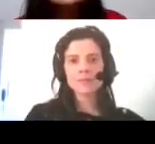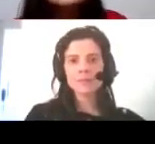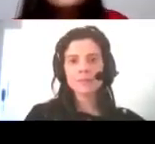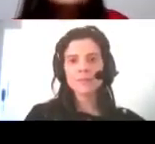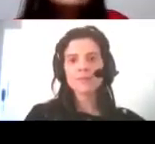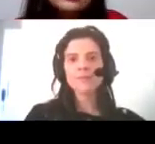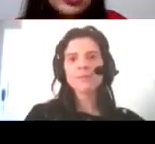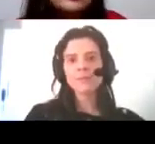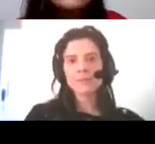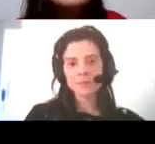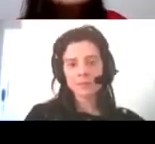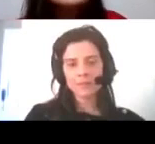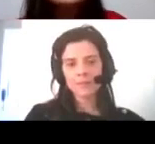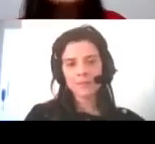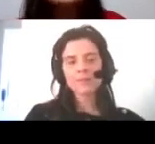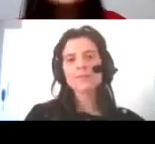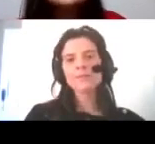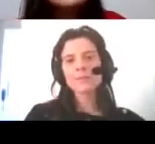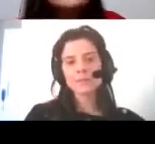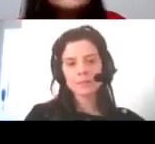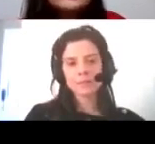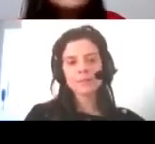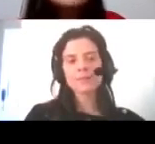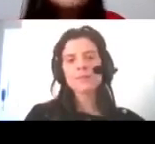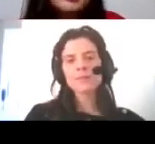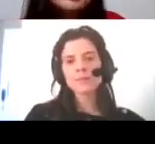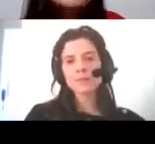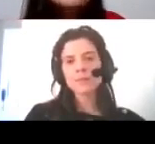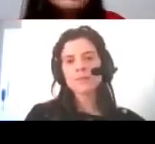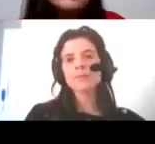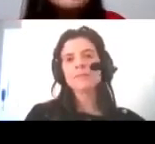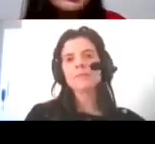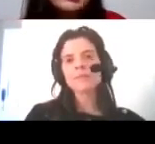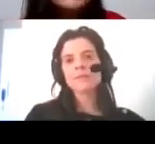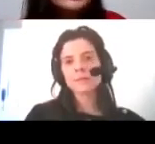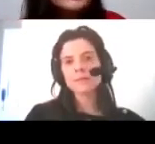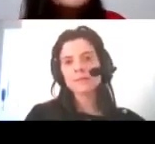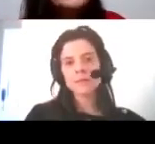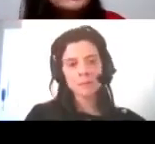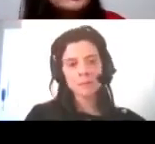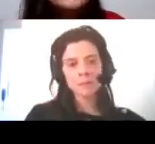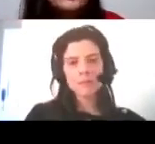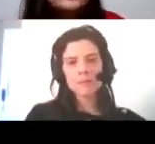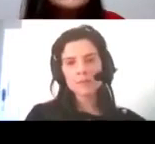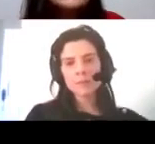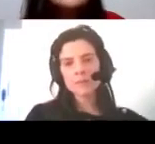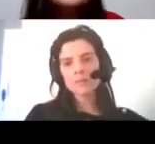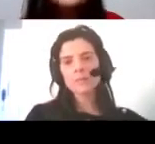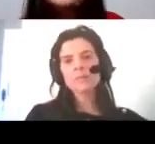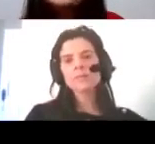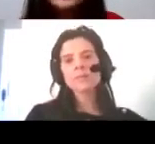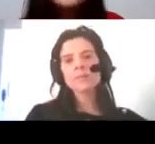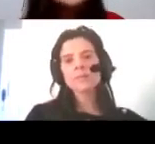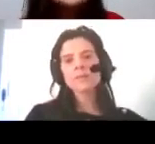E aí, enquanto gestores, né, a gente não pode esquecer que o impacto do nosso exemplo deixa marca nas pessoas.